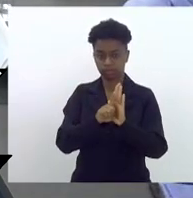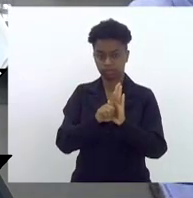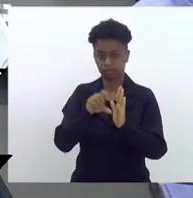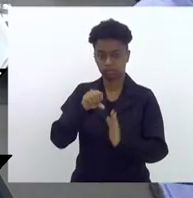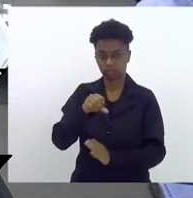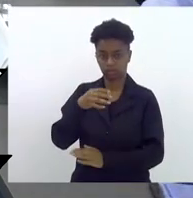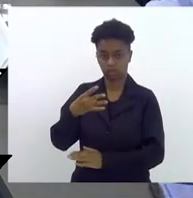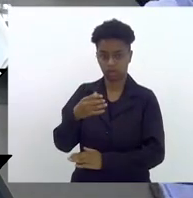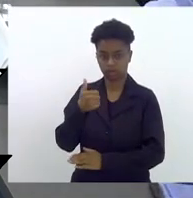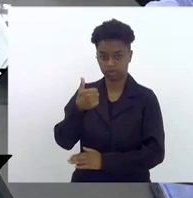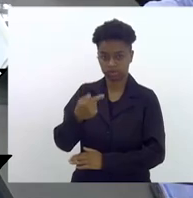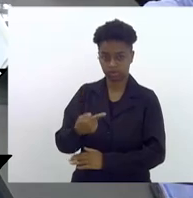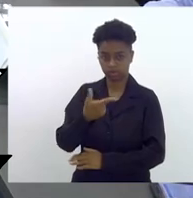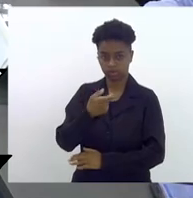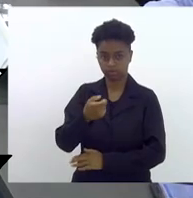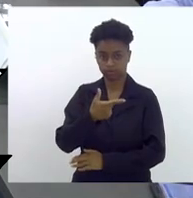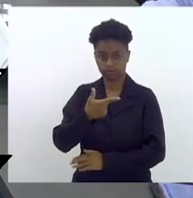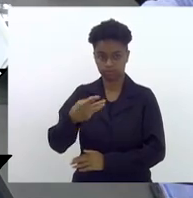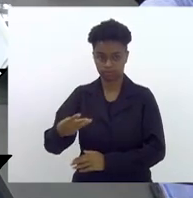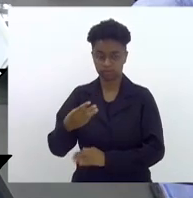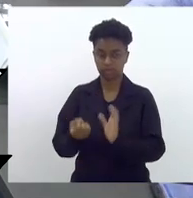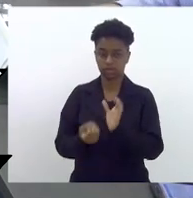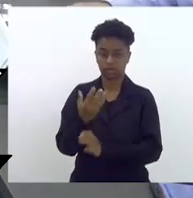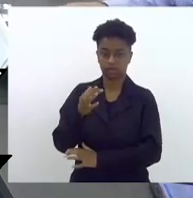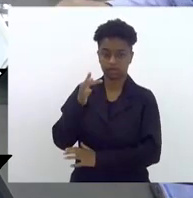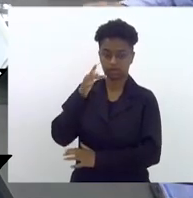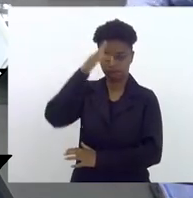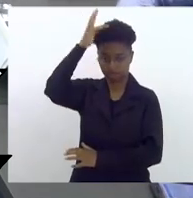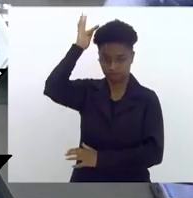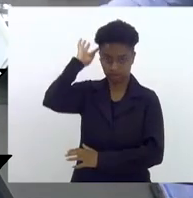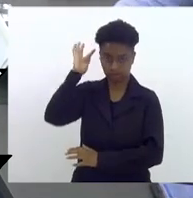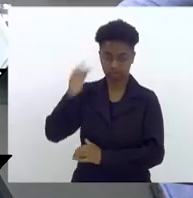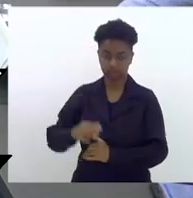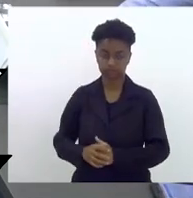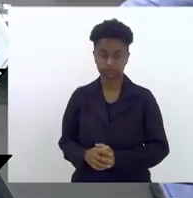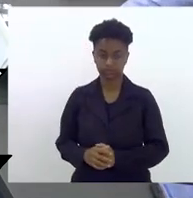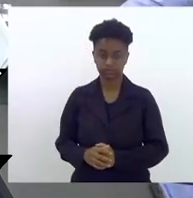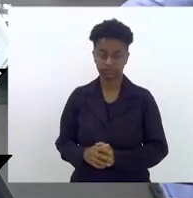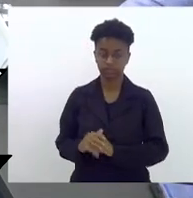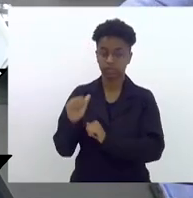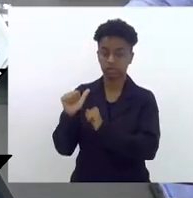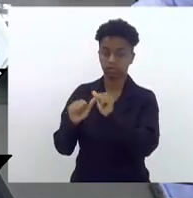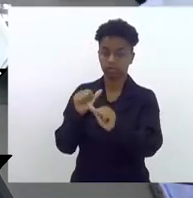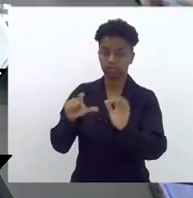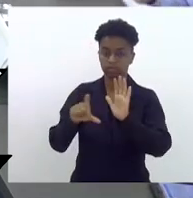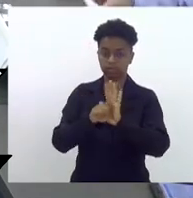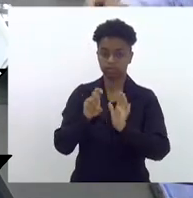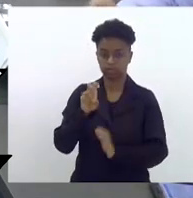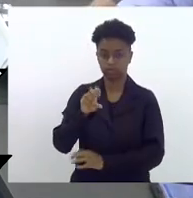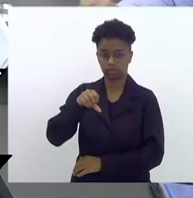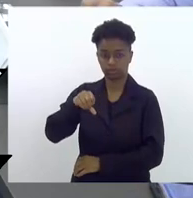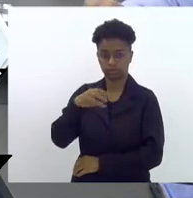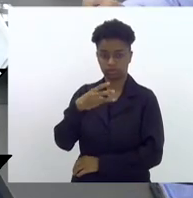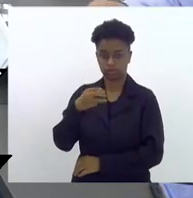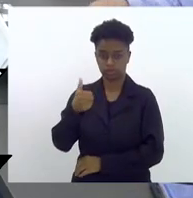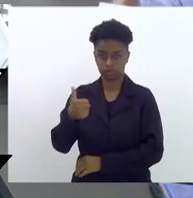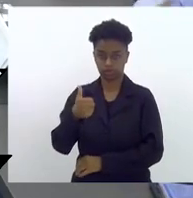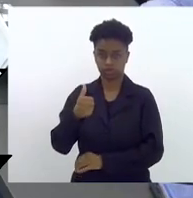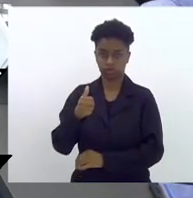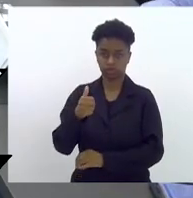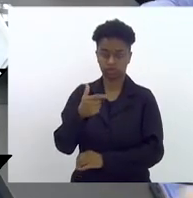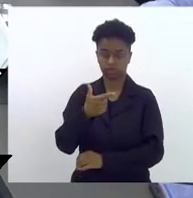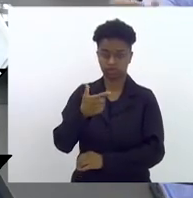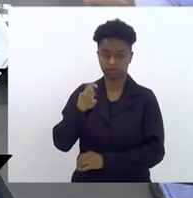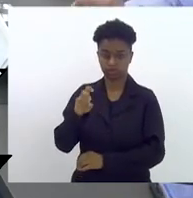947 de 23 de autoria do deputado Fred Pacheco que altera a lei 5.931 de 25 de março de